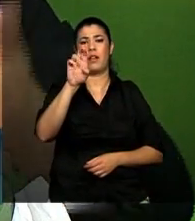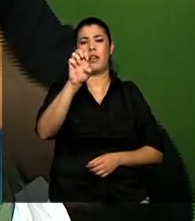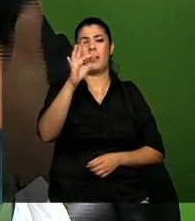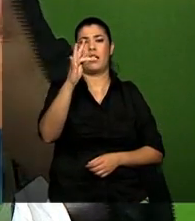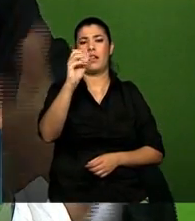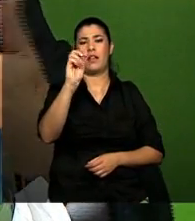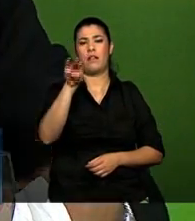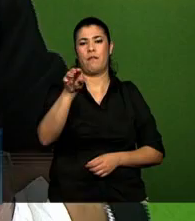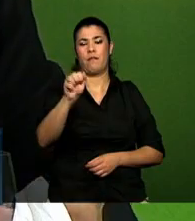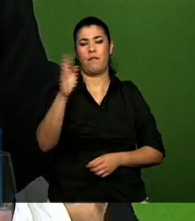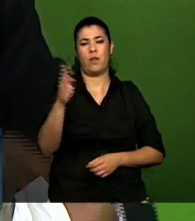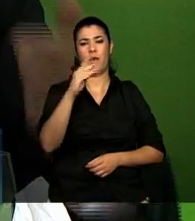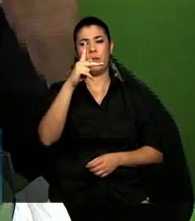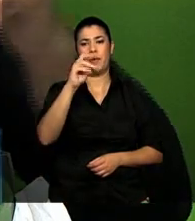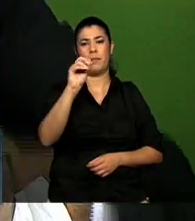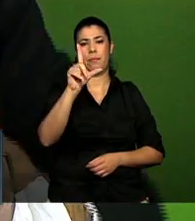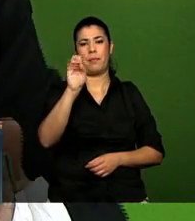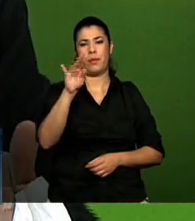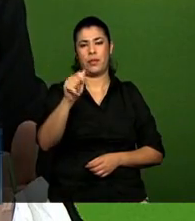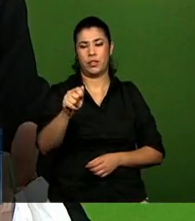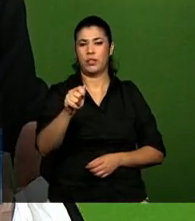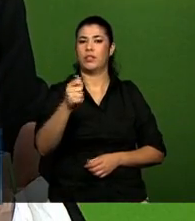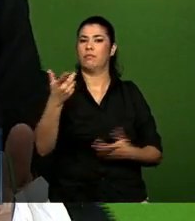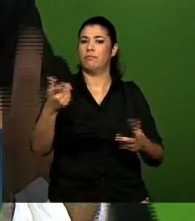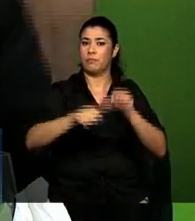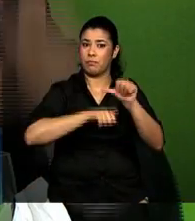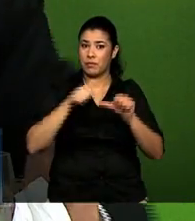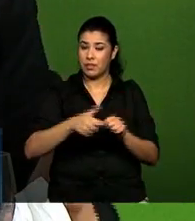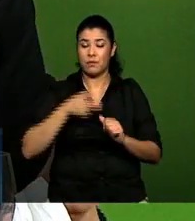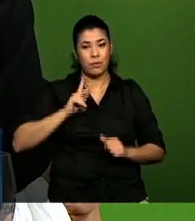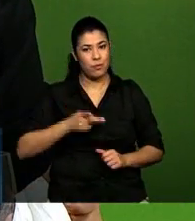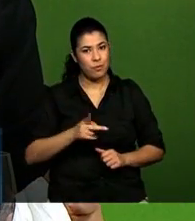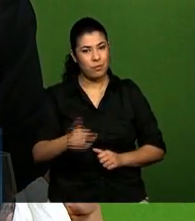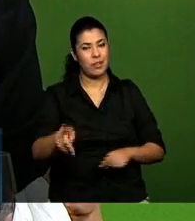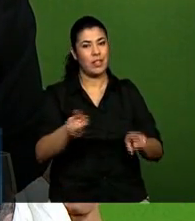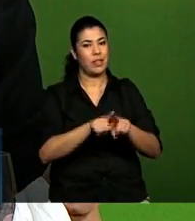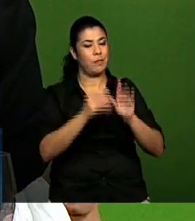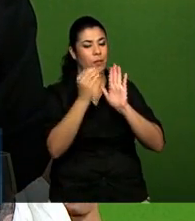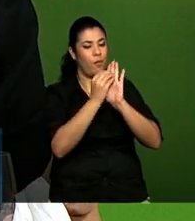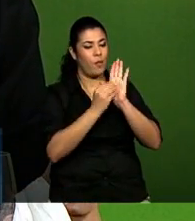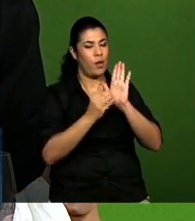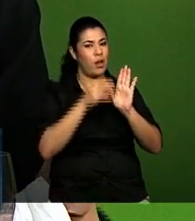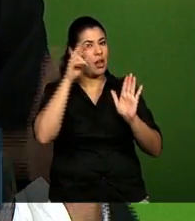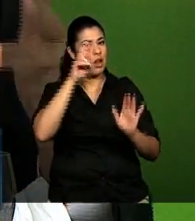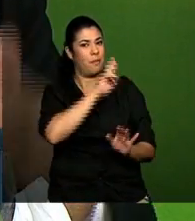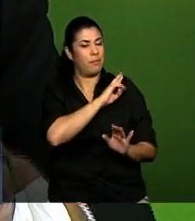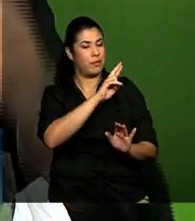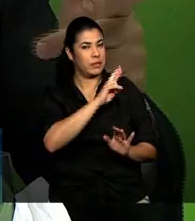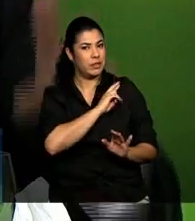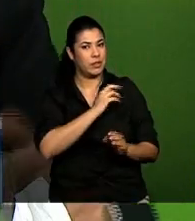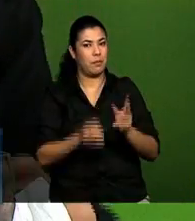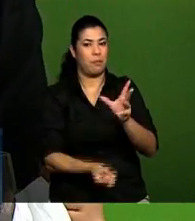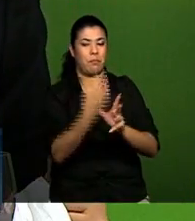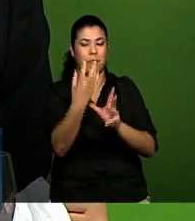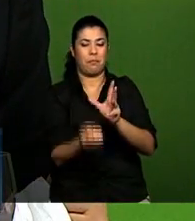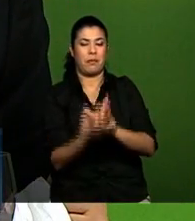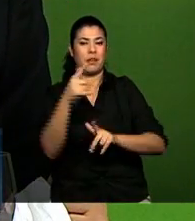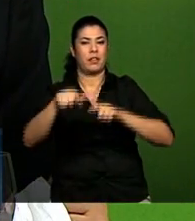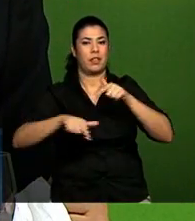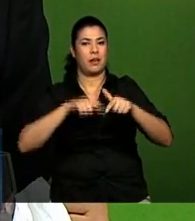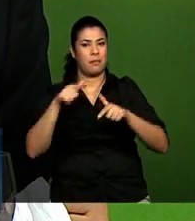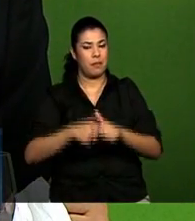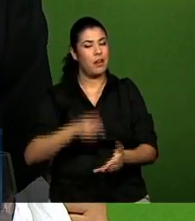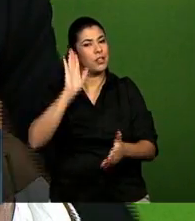dar continuidade a uma agenda de crescimento econômico de geração de emprego afirmamos valorização do